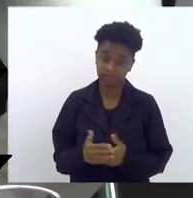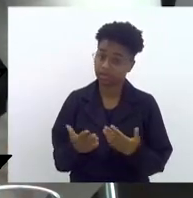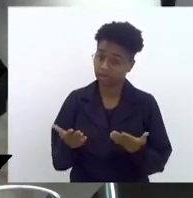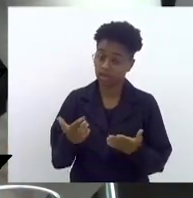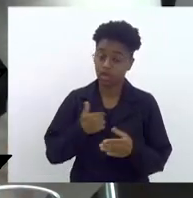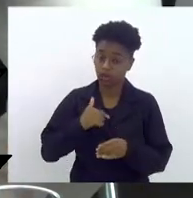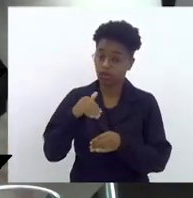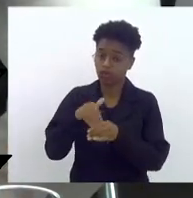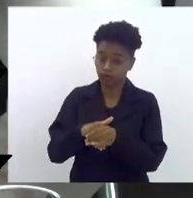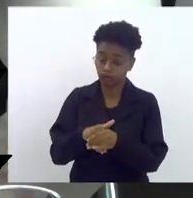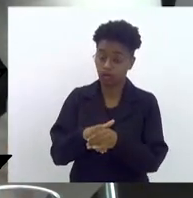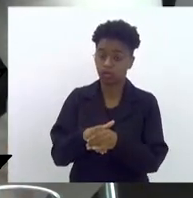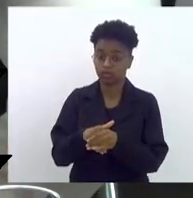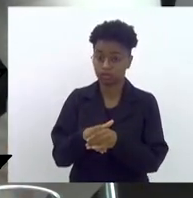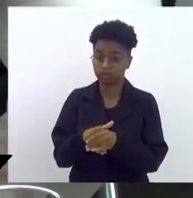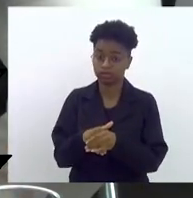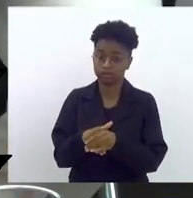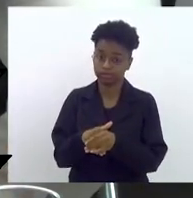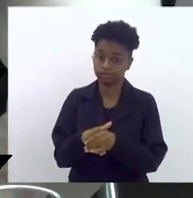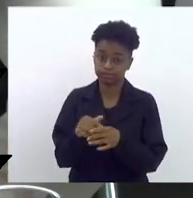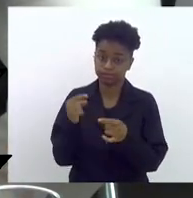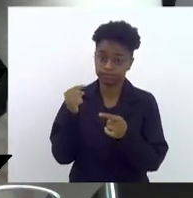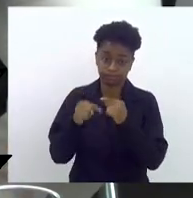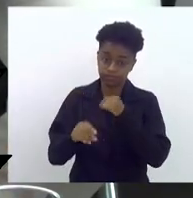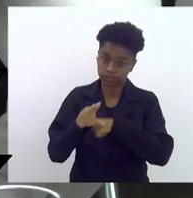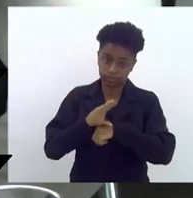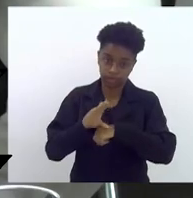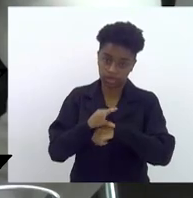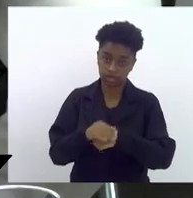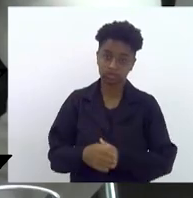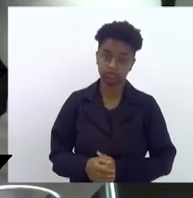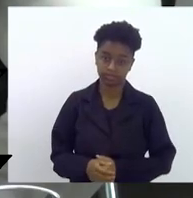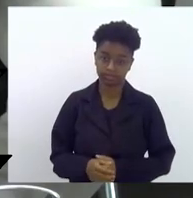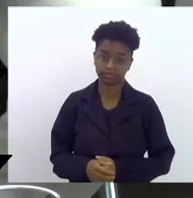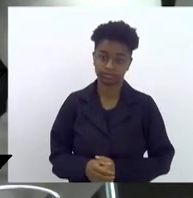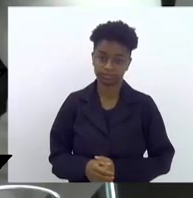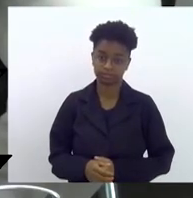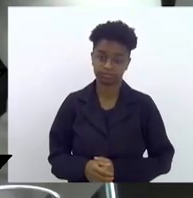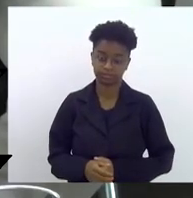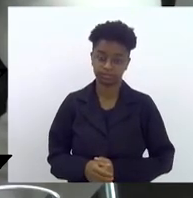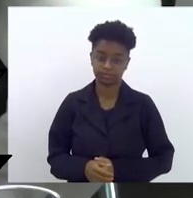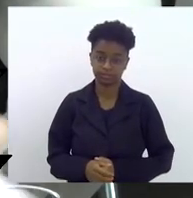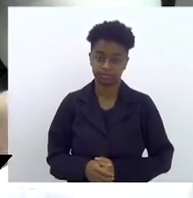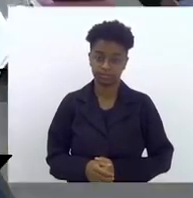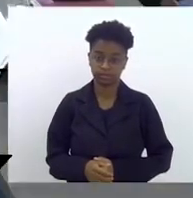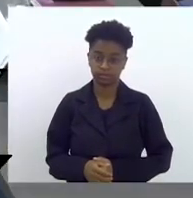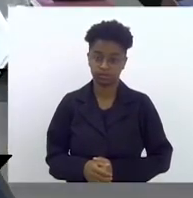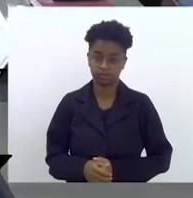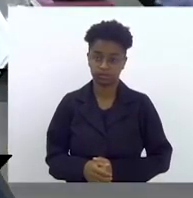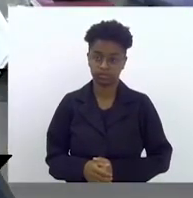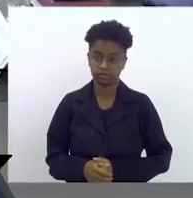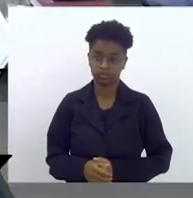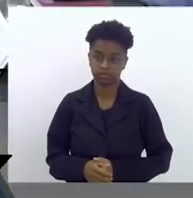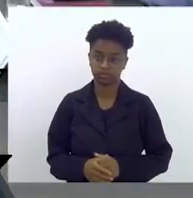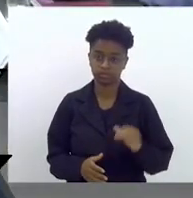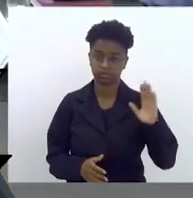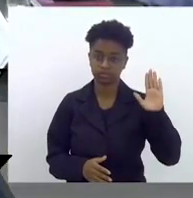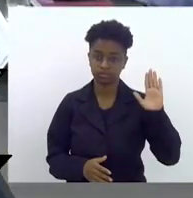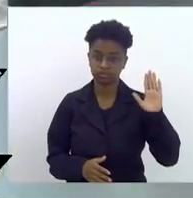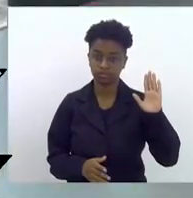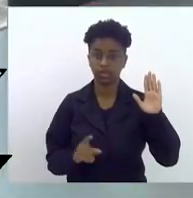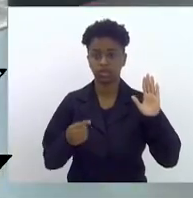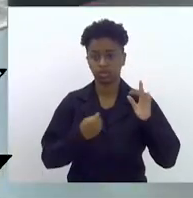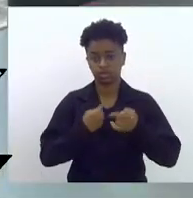Eu voto pela pela inconstitucionalidade da matéria Lembrando que a gente